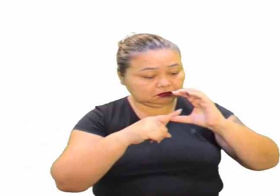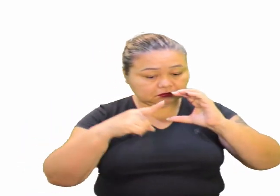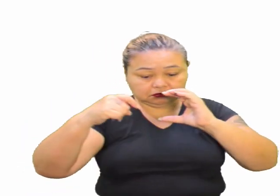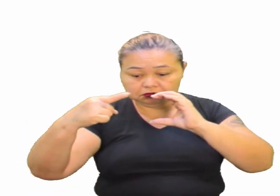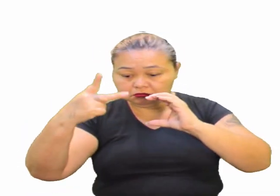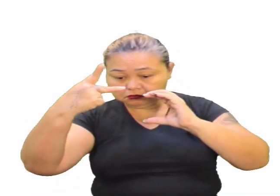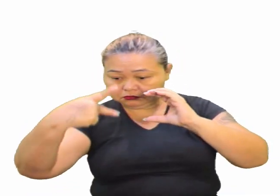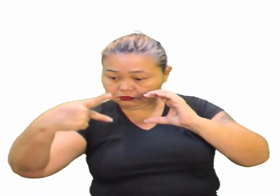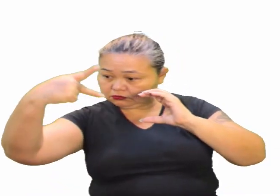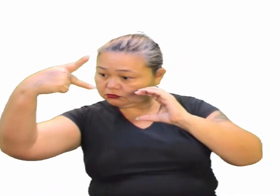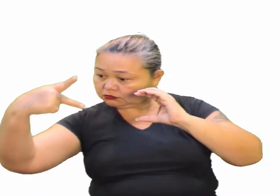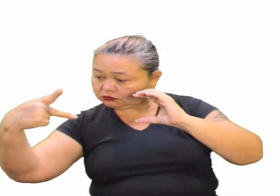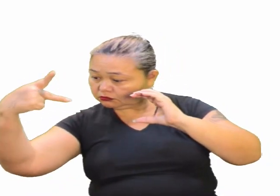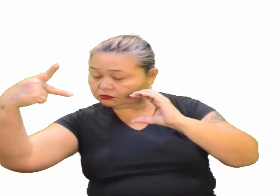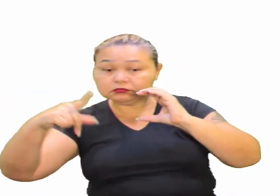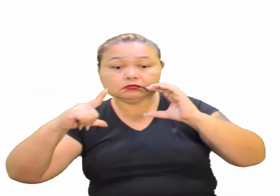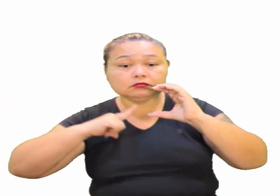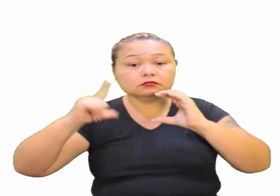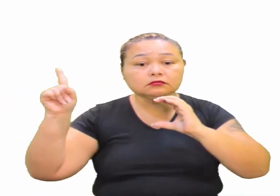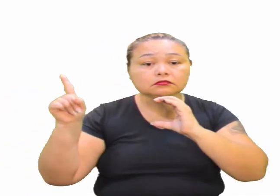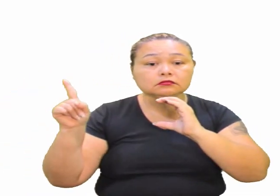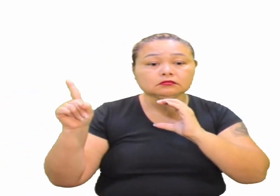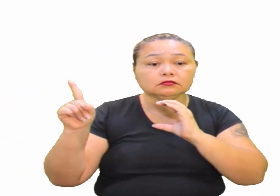Então eu tenho, pessoal,